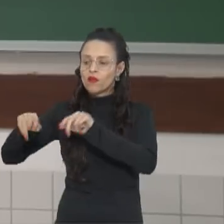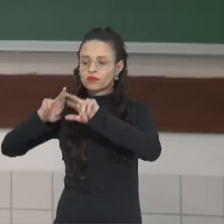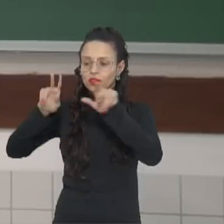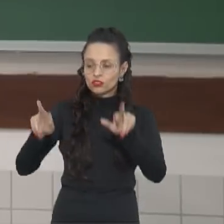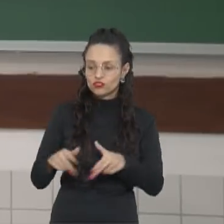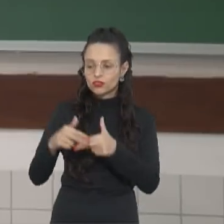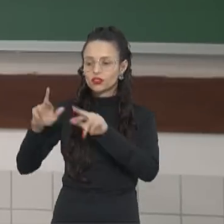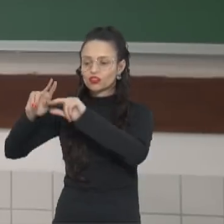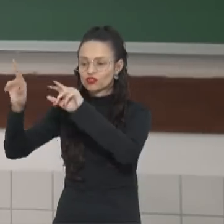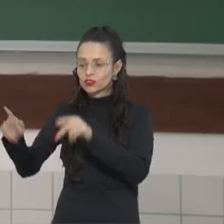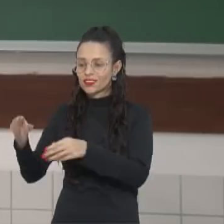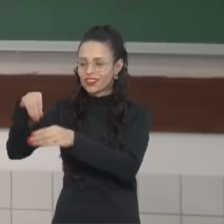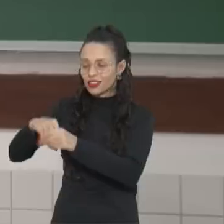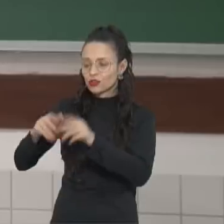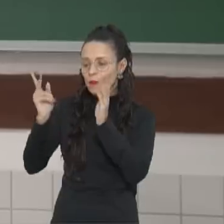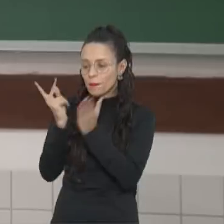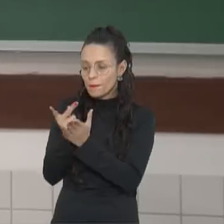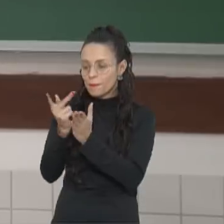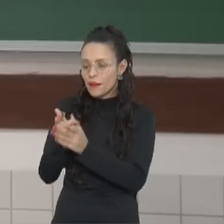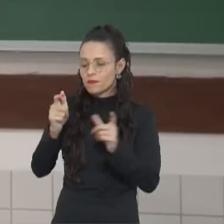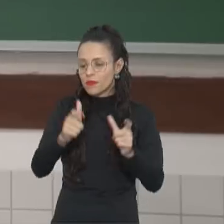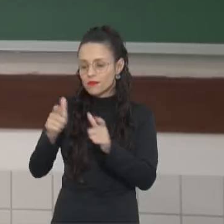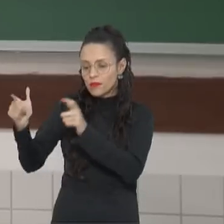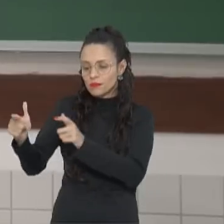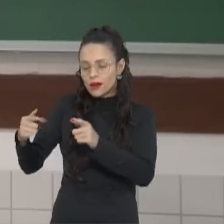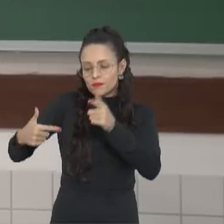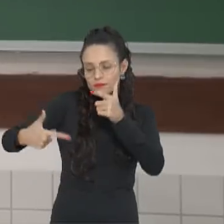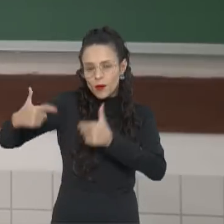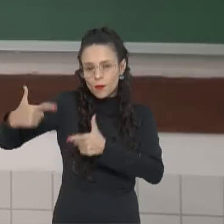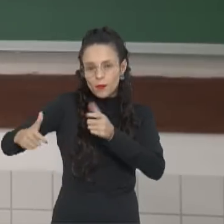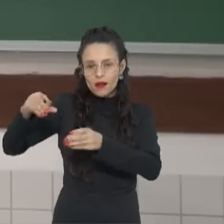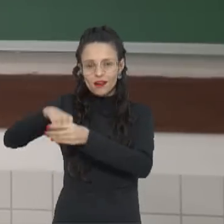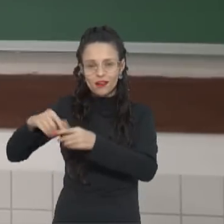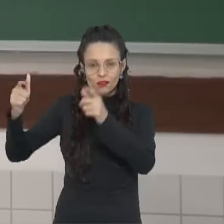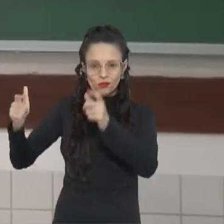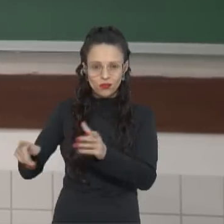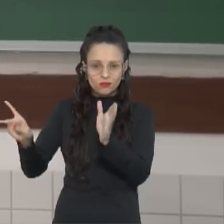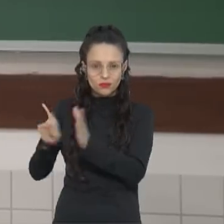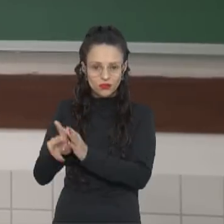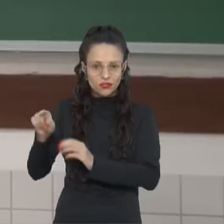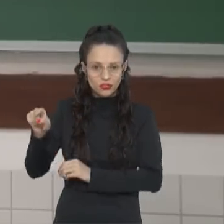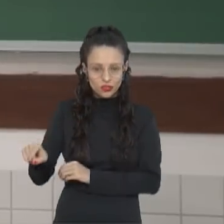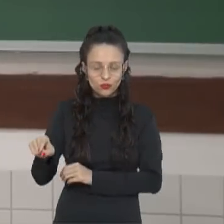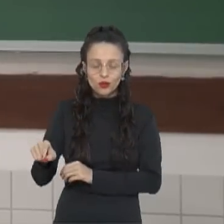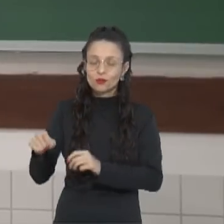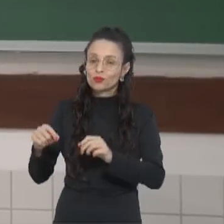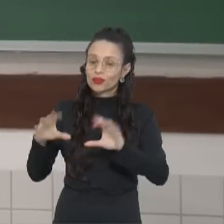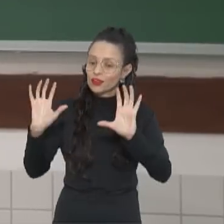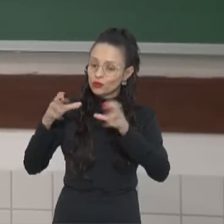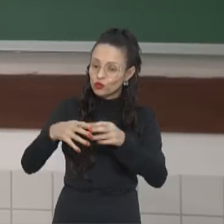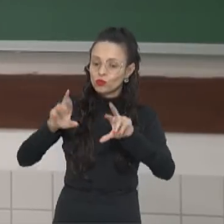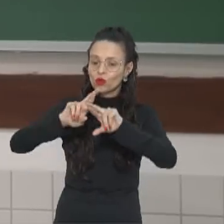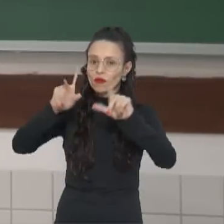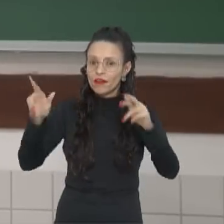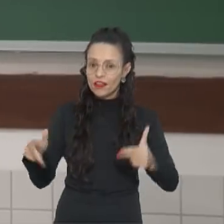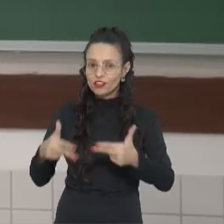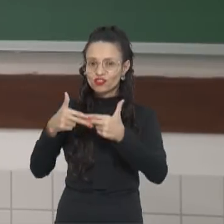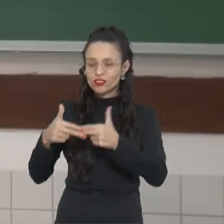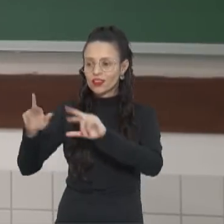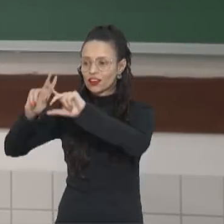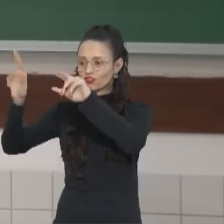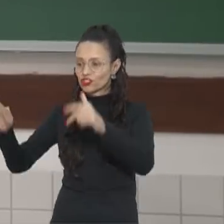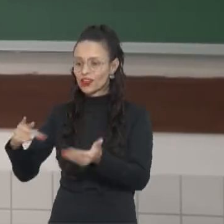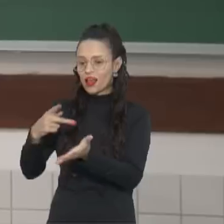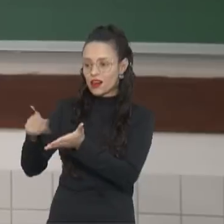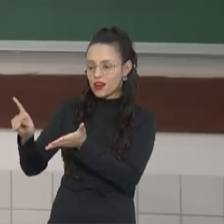rivais que ficaram dentro do mesmo território. Então, a disputa de poder local, já que reuniu duas etnias rivais